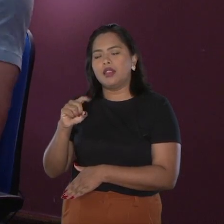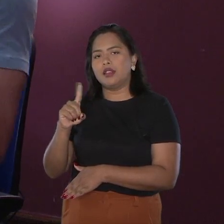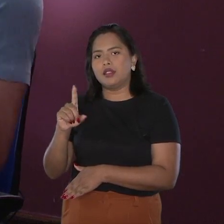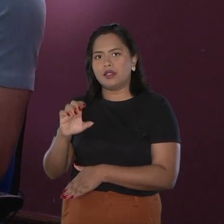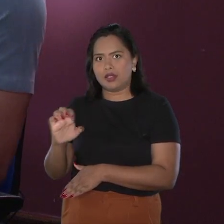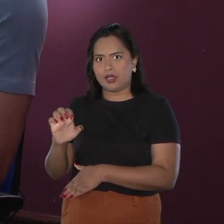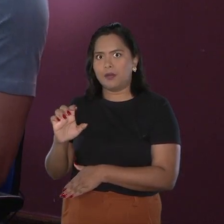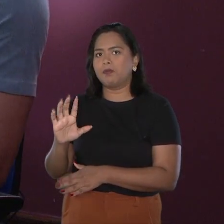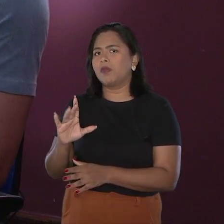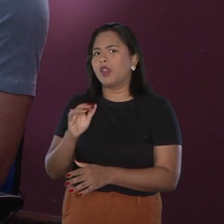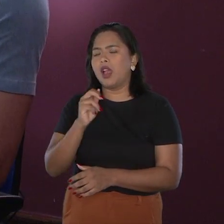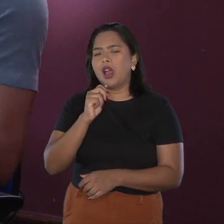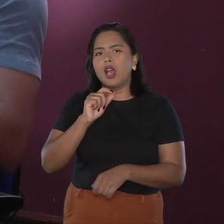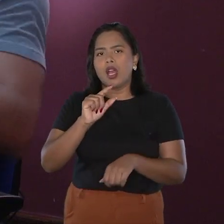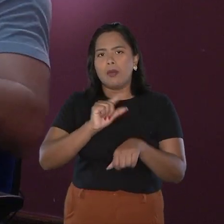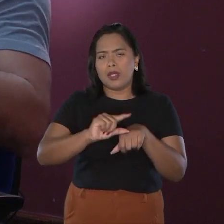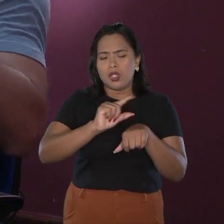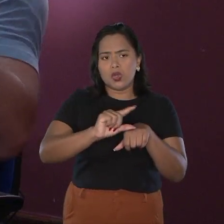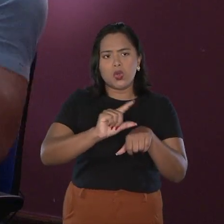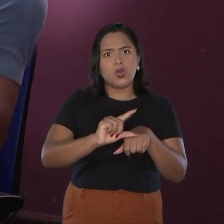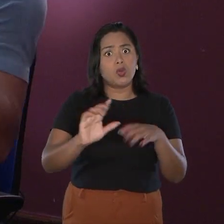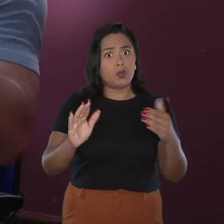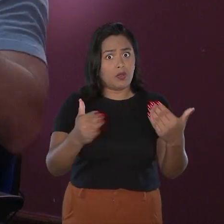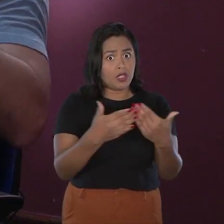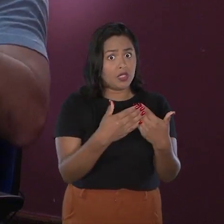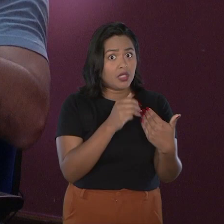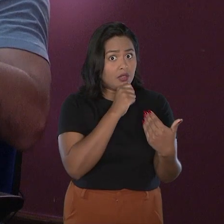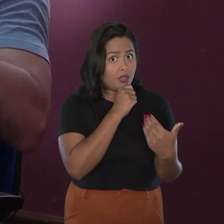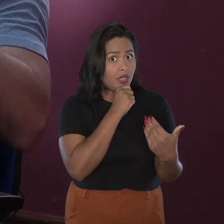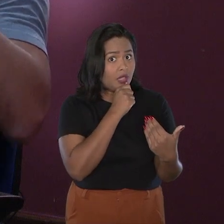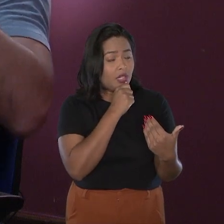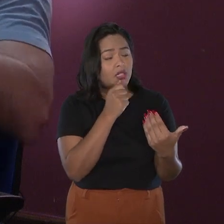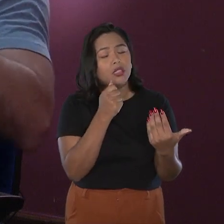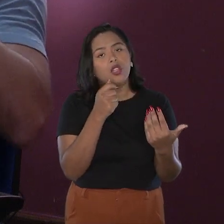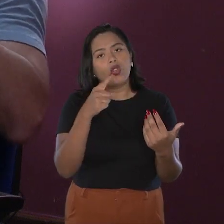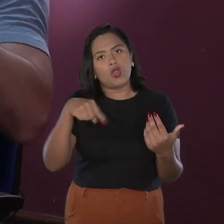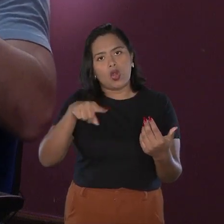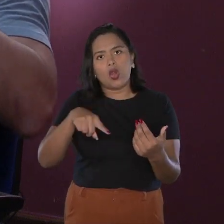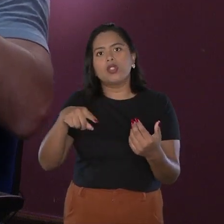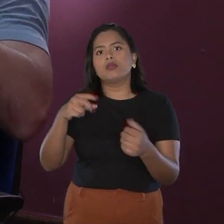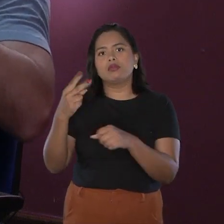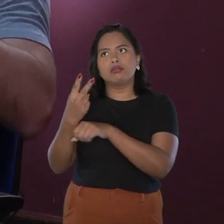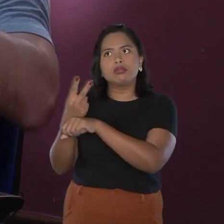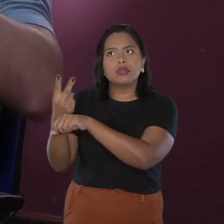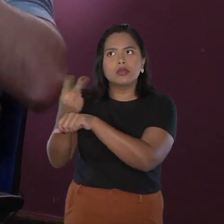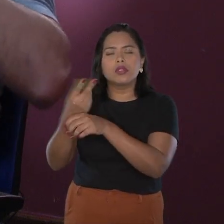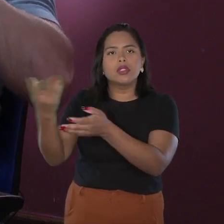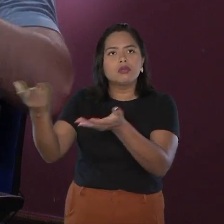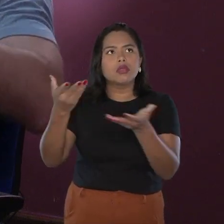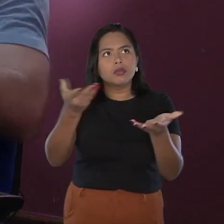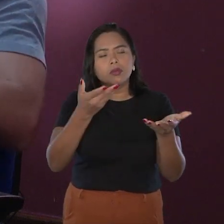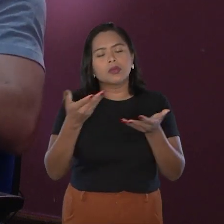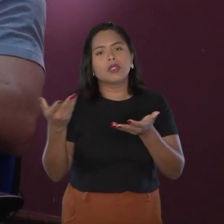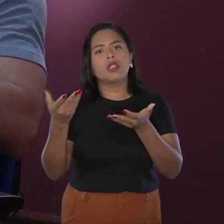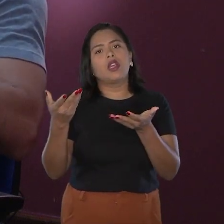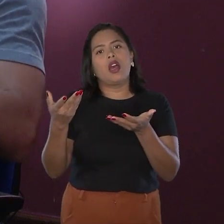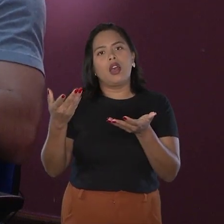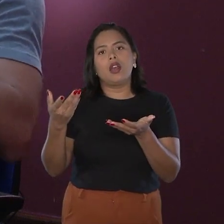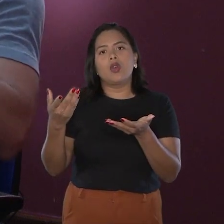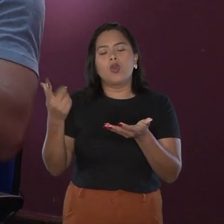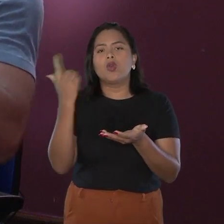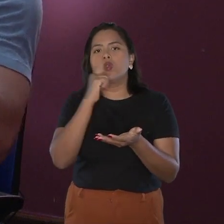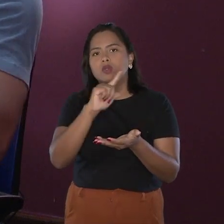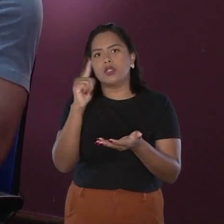que as pessoas não podem ainda nem se inscrever nos minicursos que a gente tá como eu falei tentando buscar o máximo possível informações para que a oferta